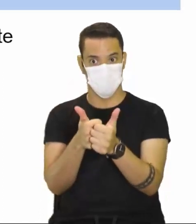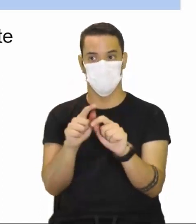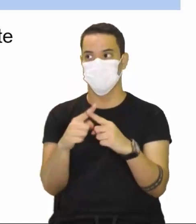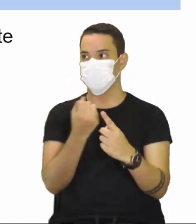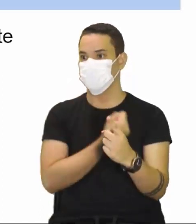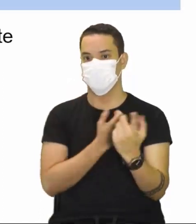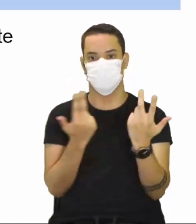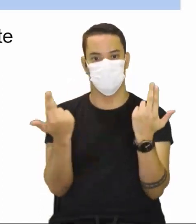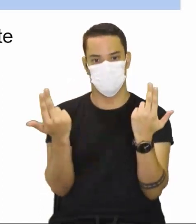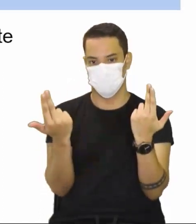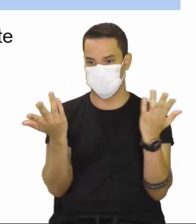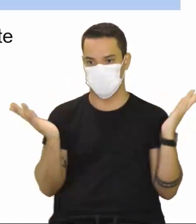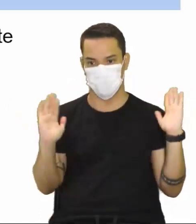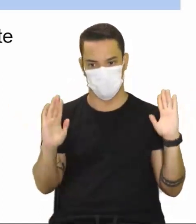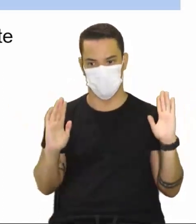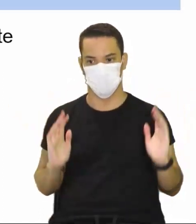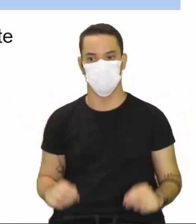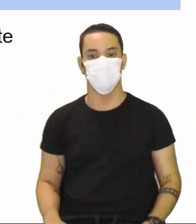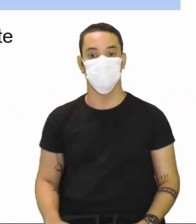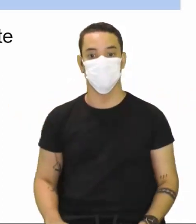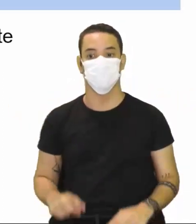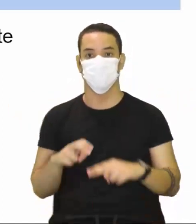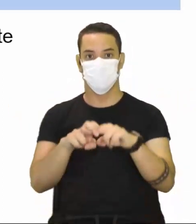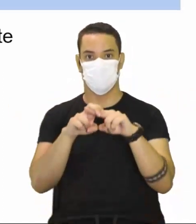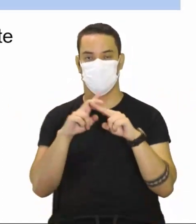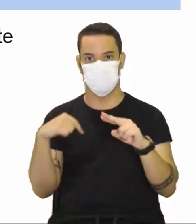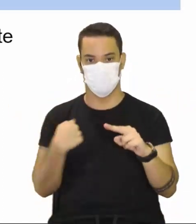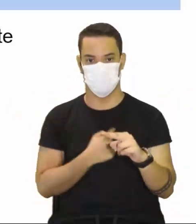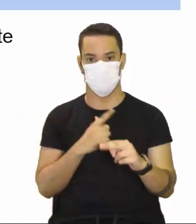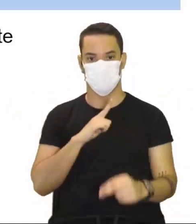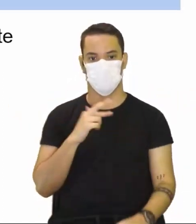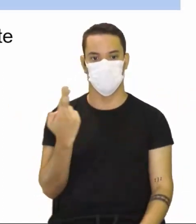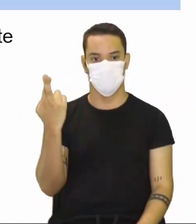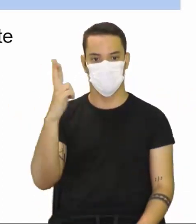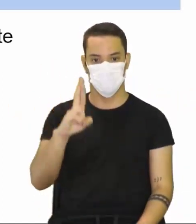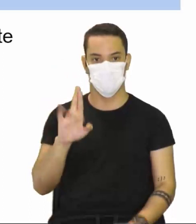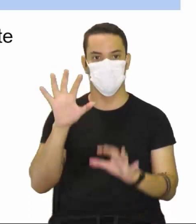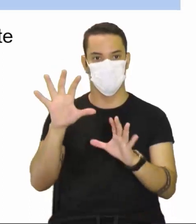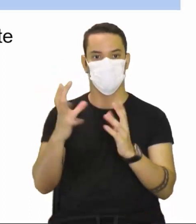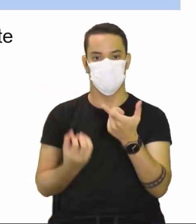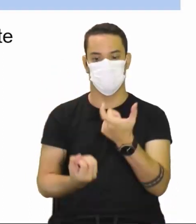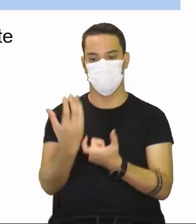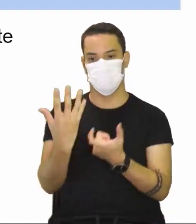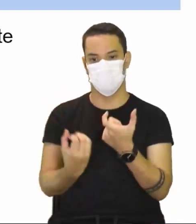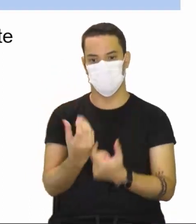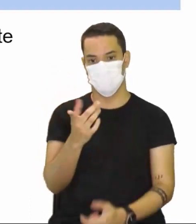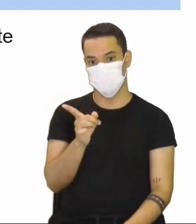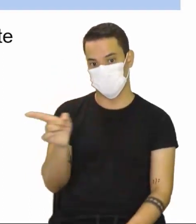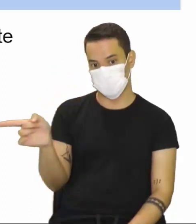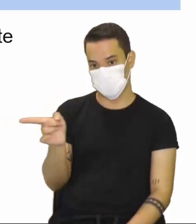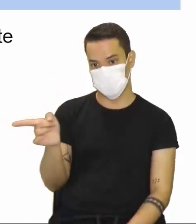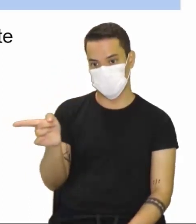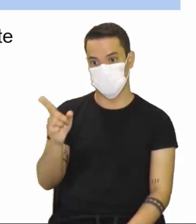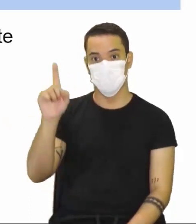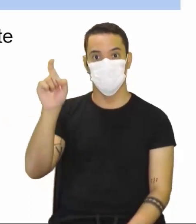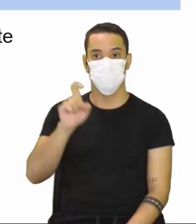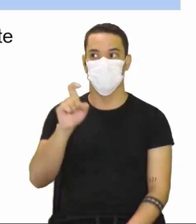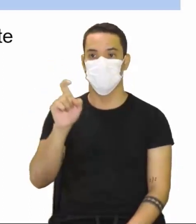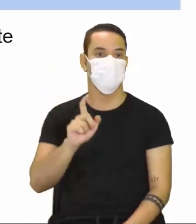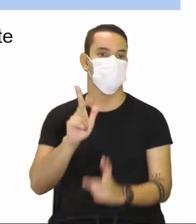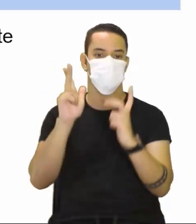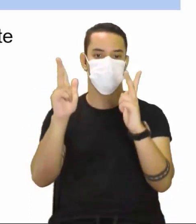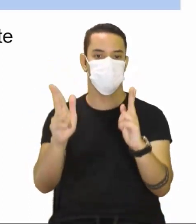o mesmo. Para isso, nós temos a representação, onde o X é como se